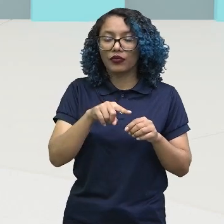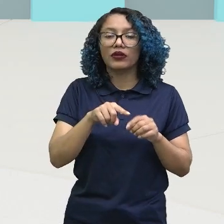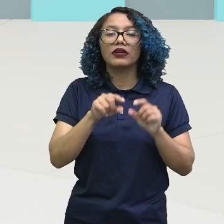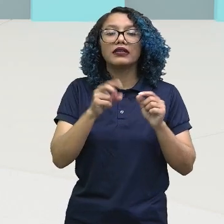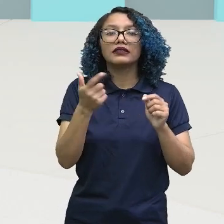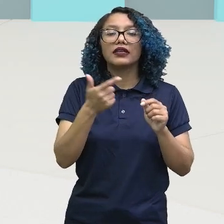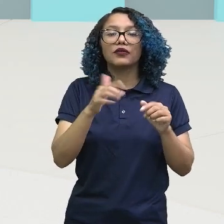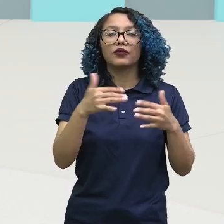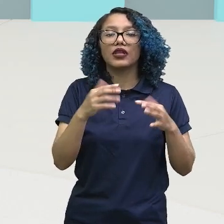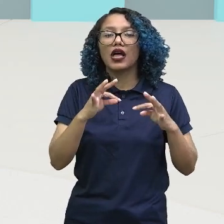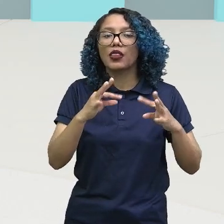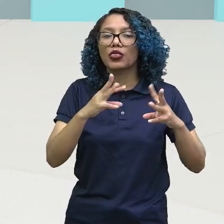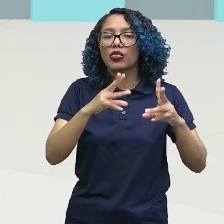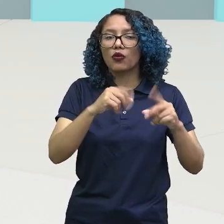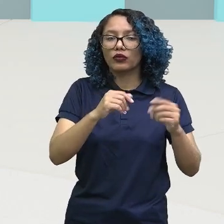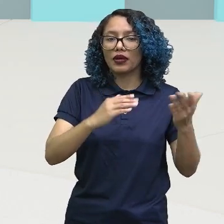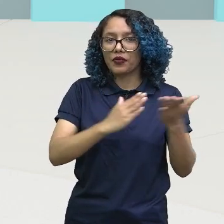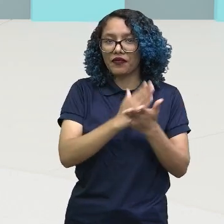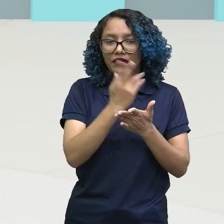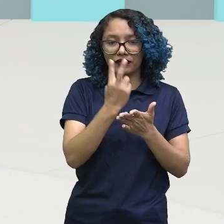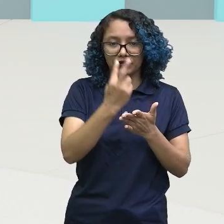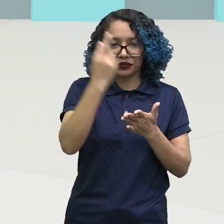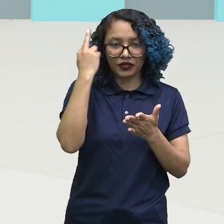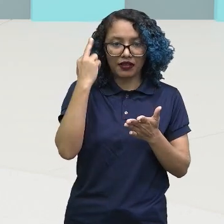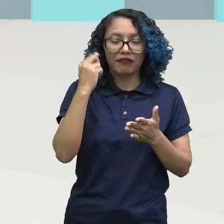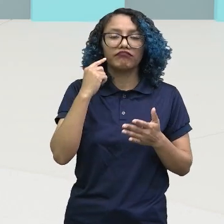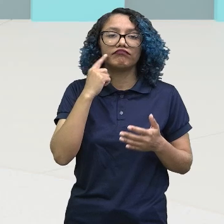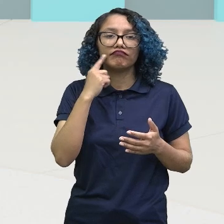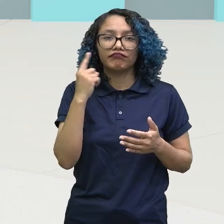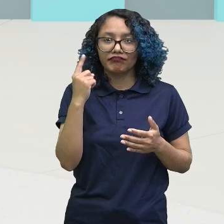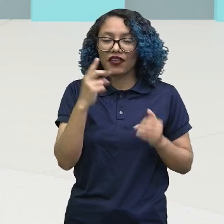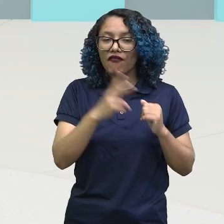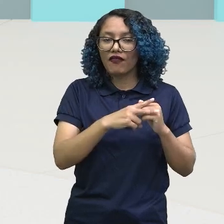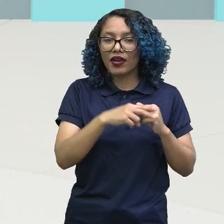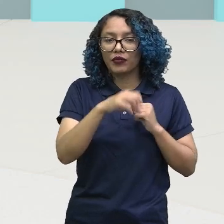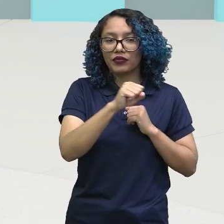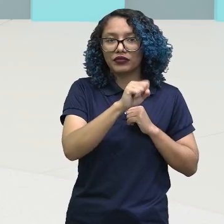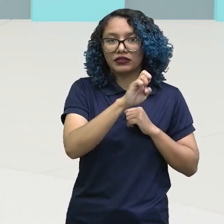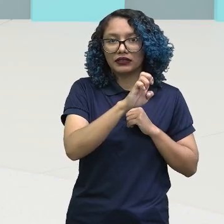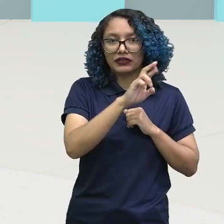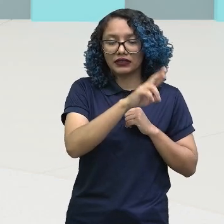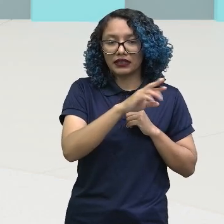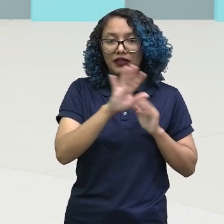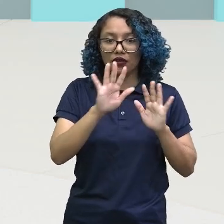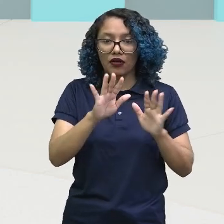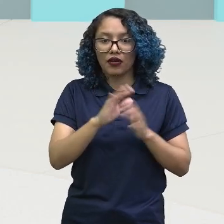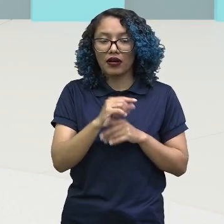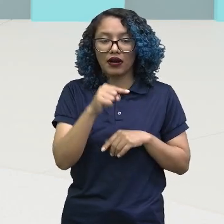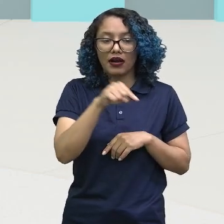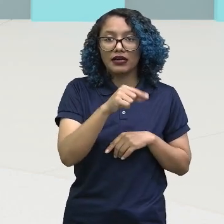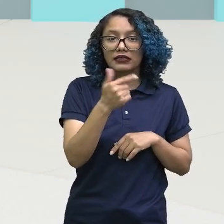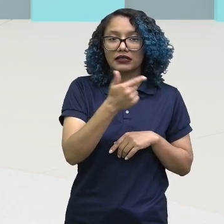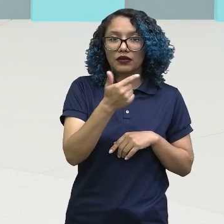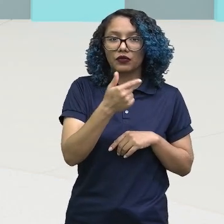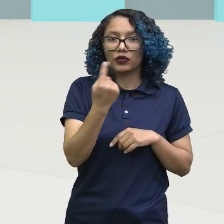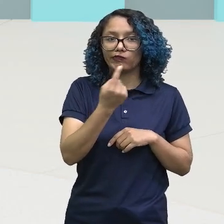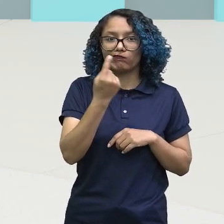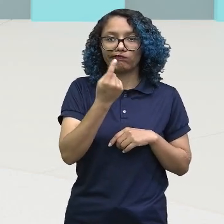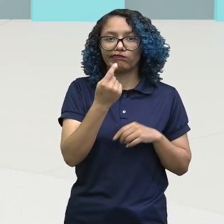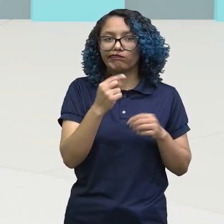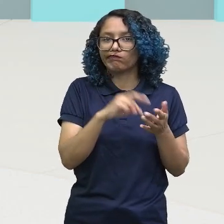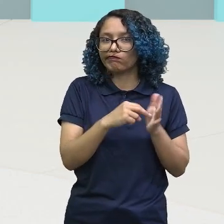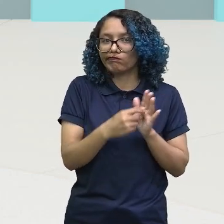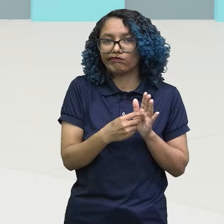todos sejam aprovados no vestibular. Está ali o verbo ser, beleza? Lembrando que a segunda sozinha não tem sentido, por isso que ela